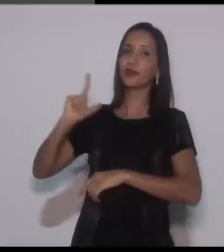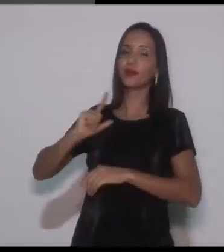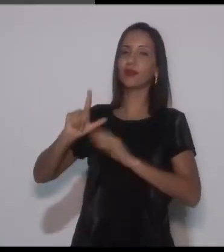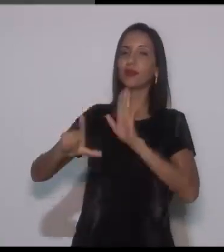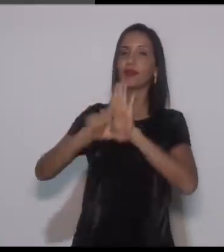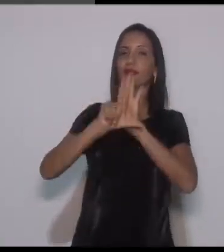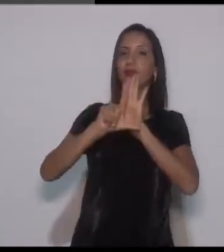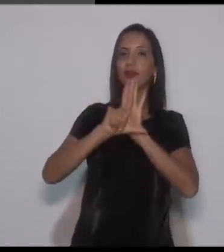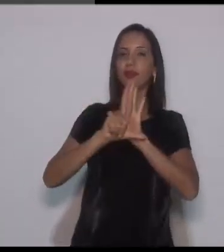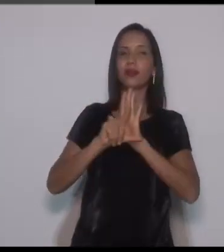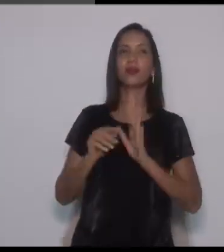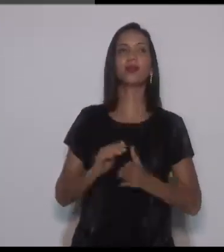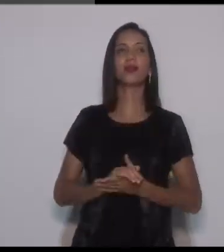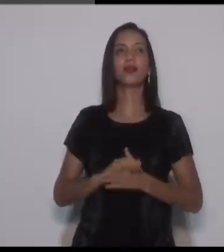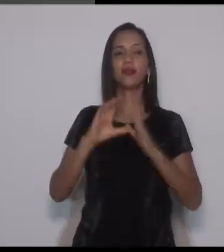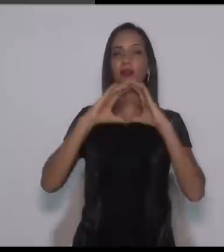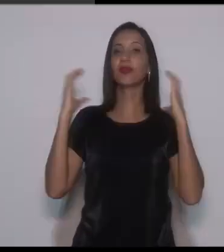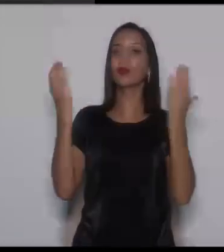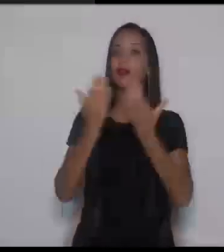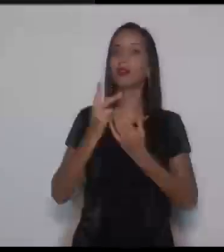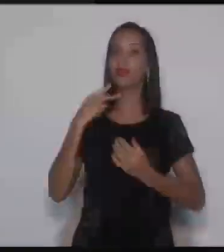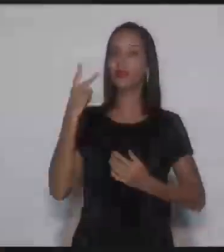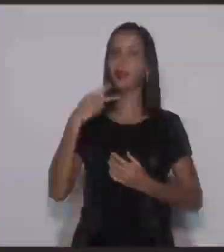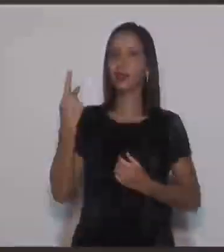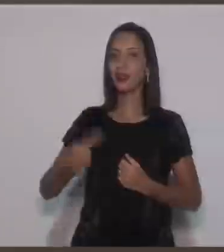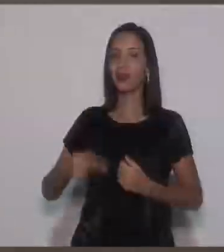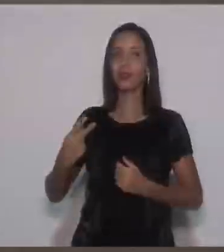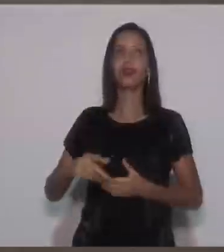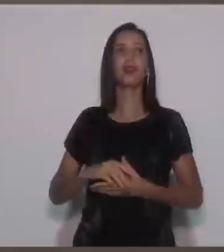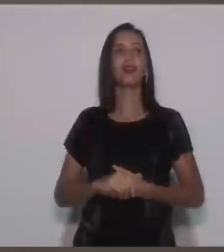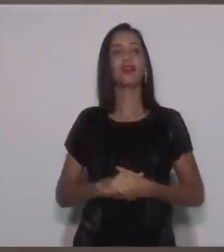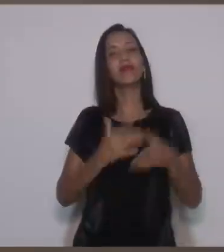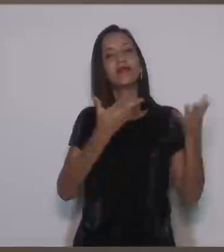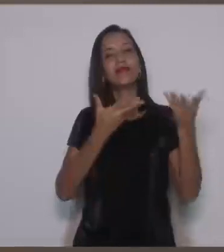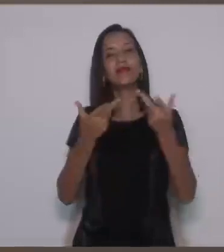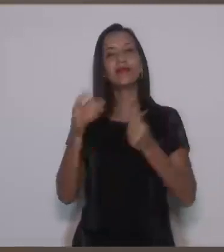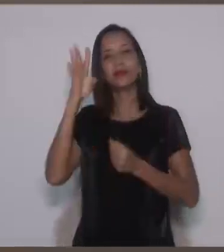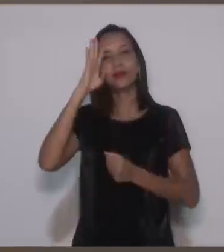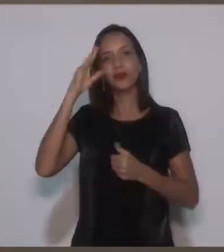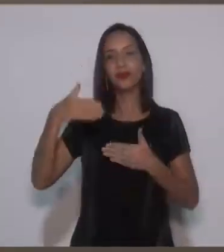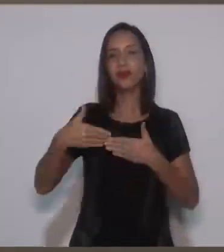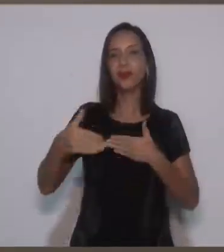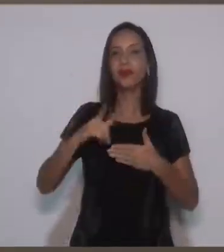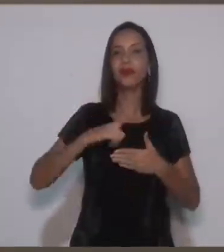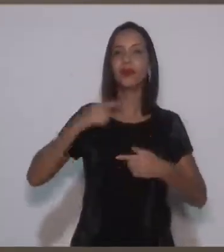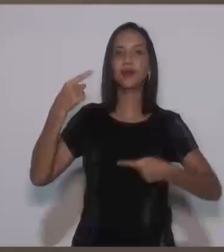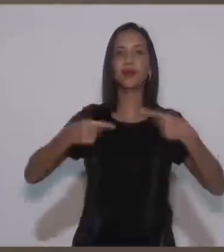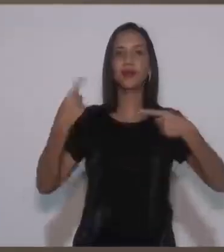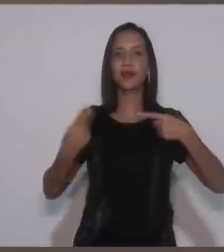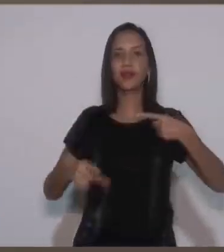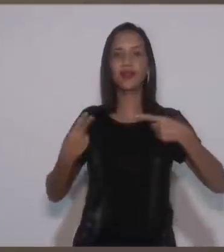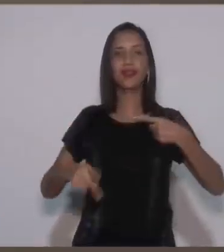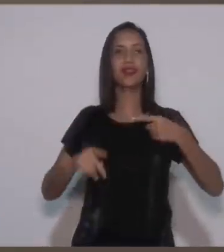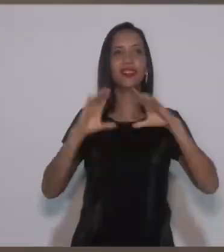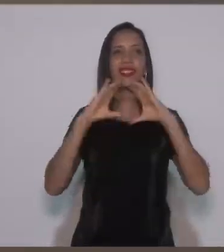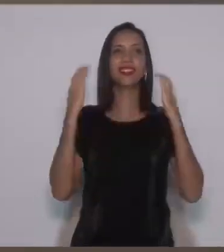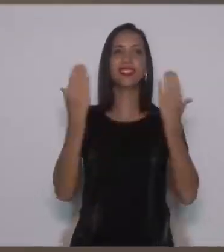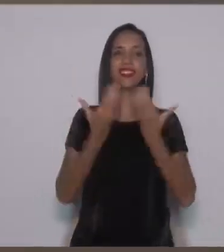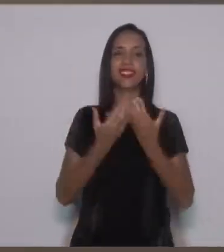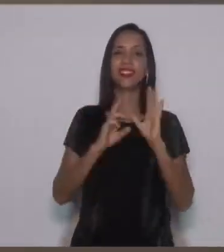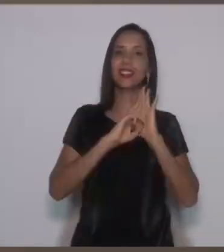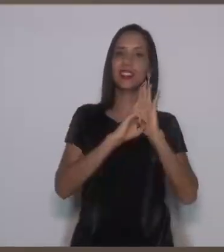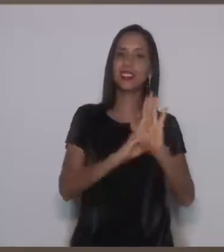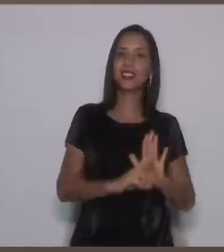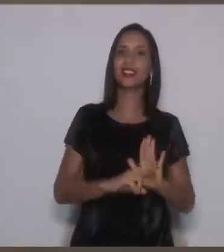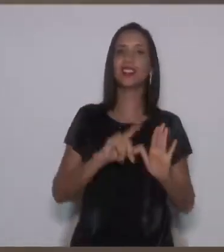tirar o cartaz. É um convite para quarta-feira, então. A gente vai ter um debate aqui na Câmara Municipal, vai vir o representante